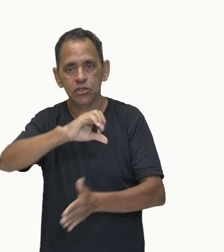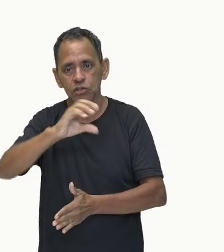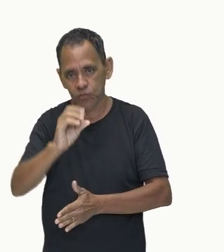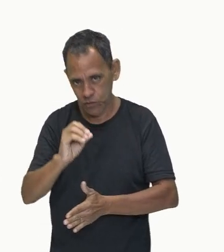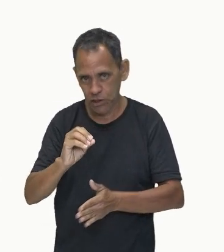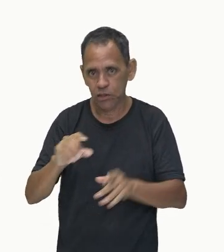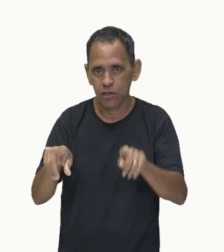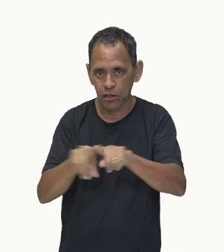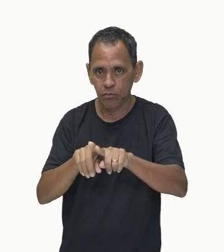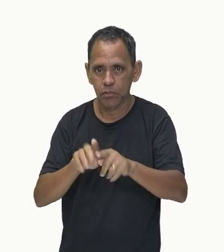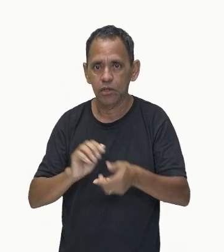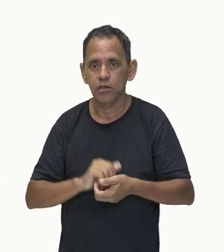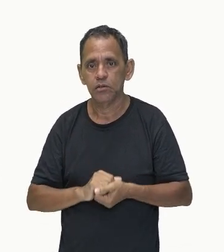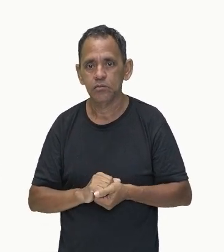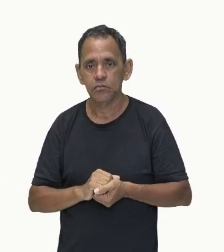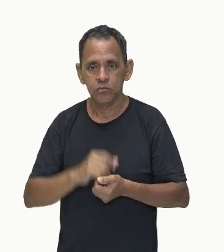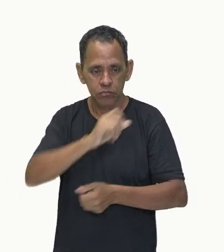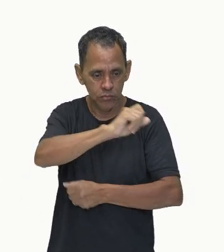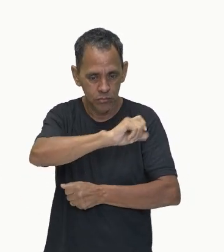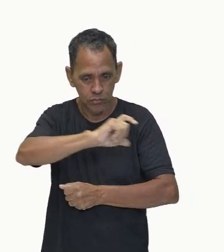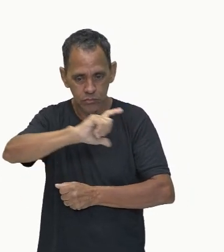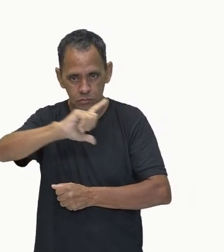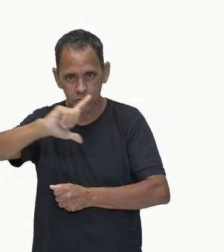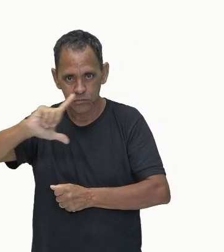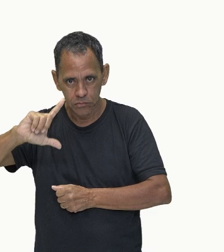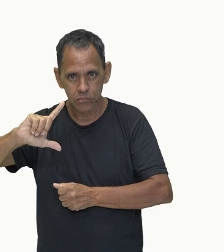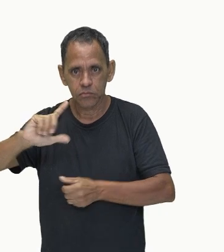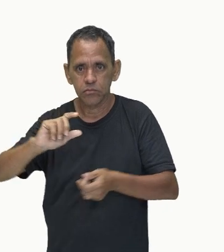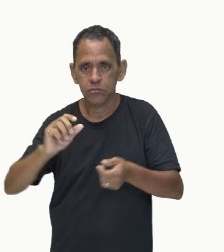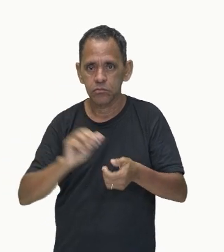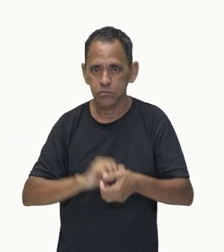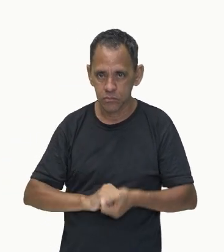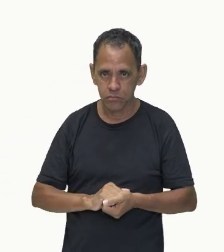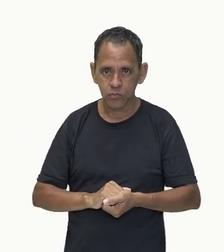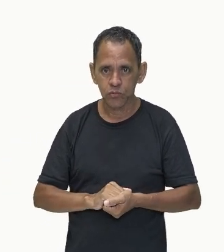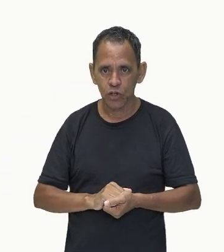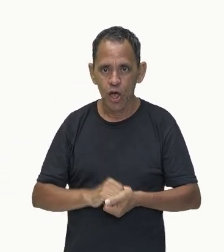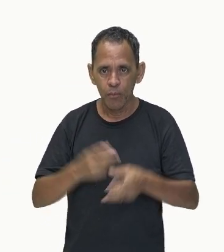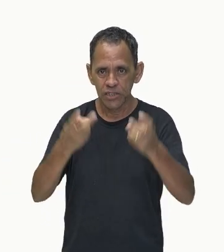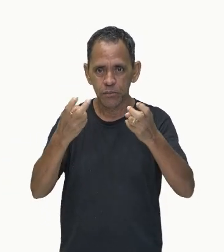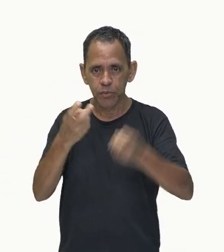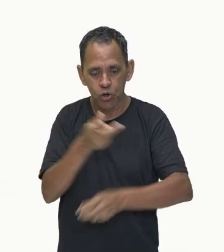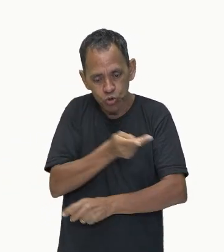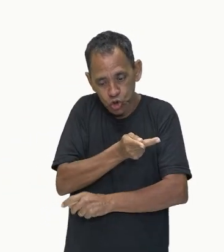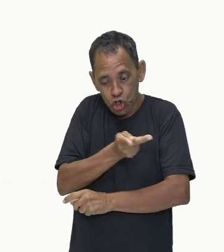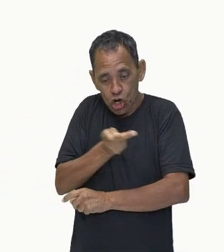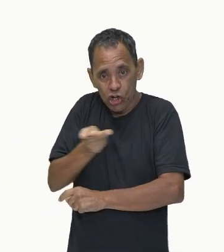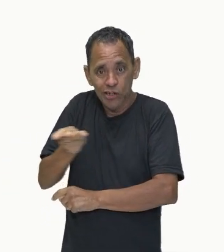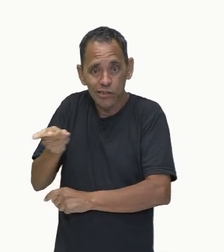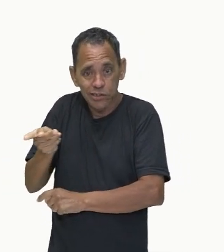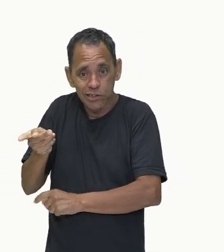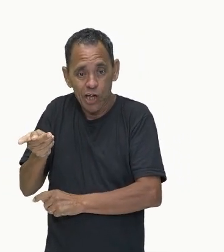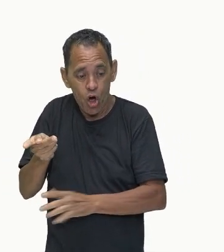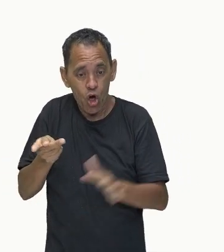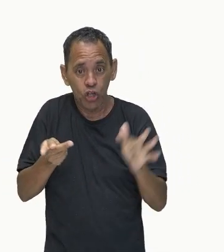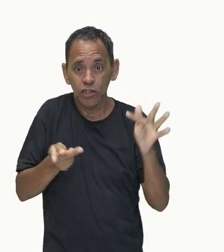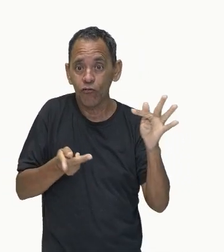seja, a componente que é horizontal dessa força F aqui, ela